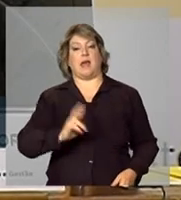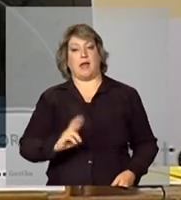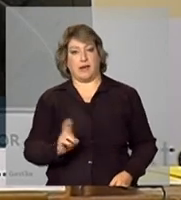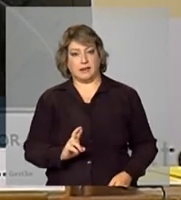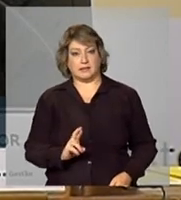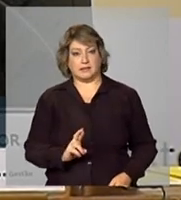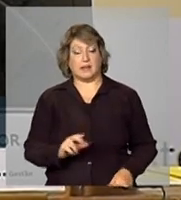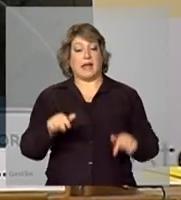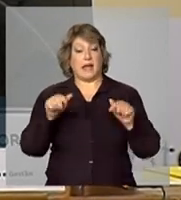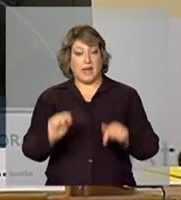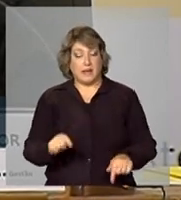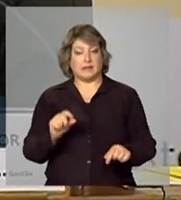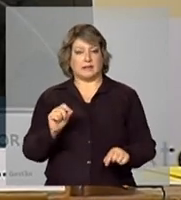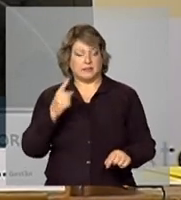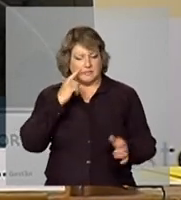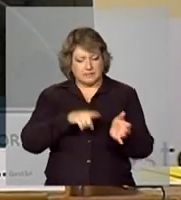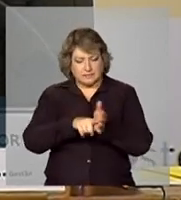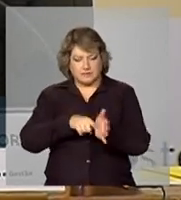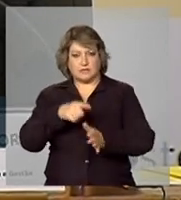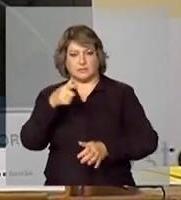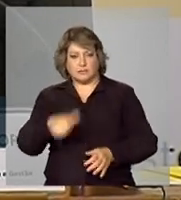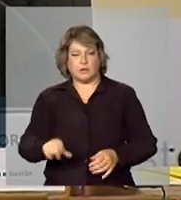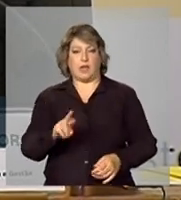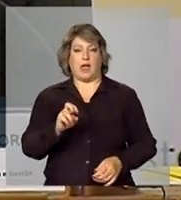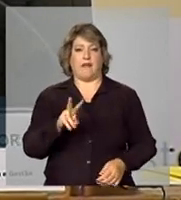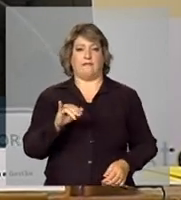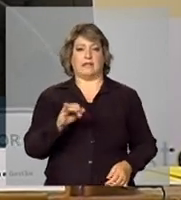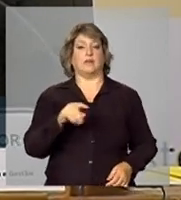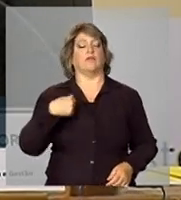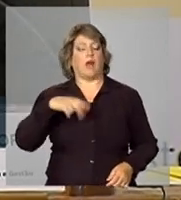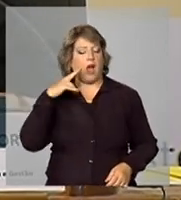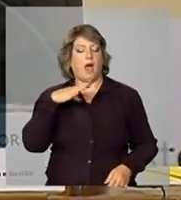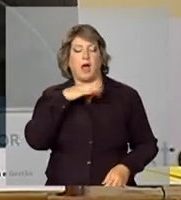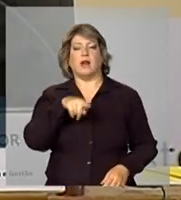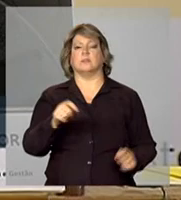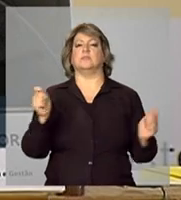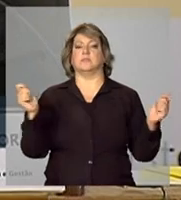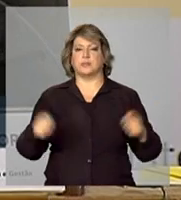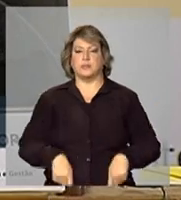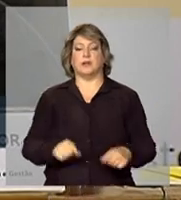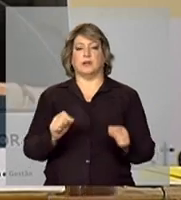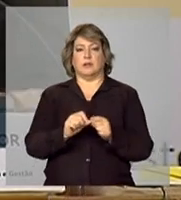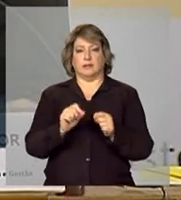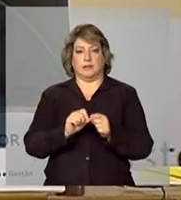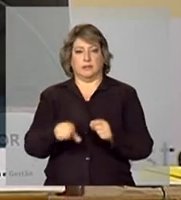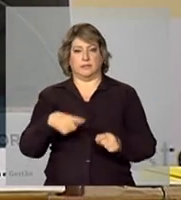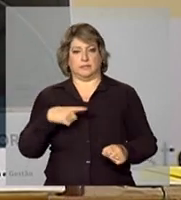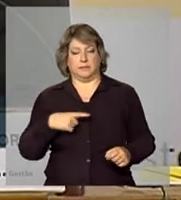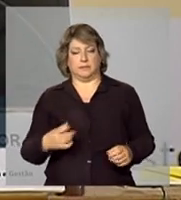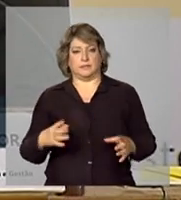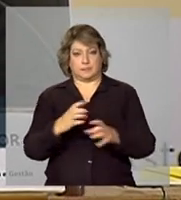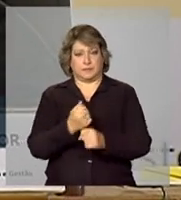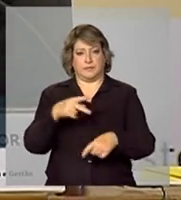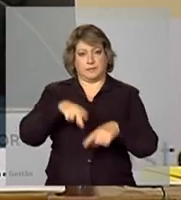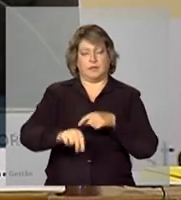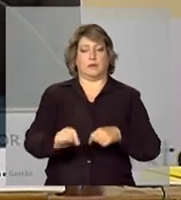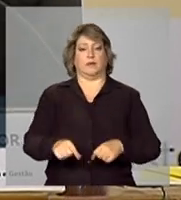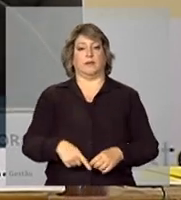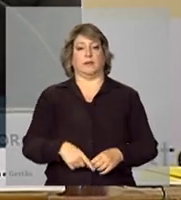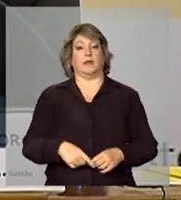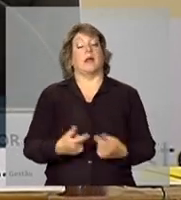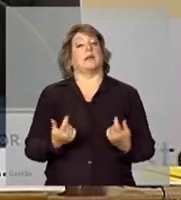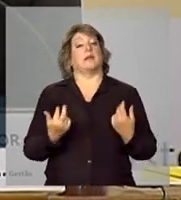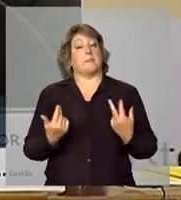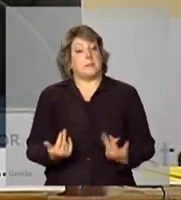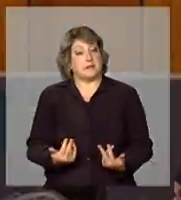nessa revisão que fizemos consideramos que é possível fazer esse contingenciamento da